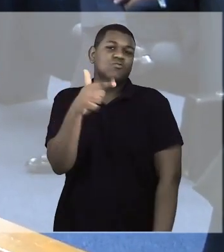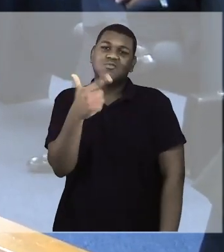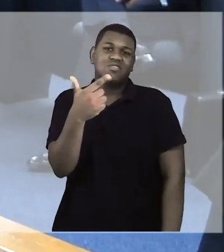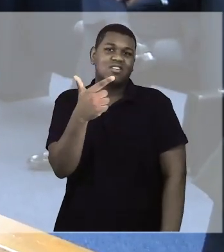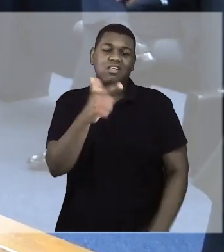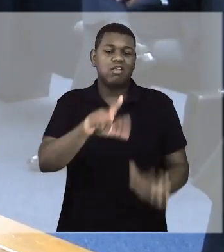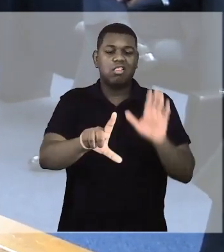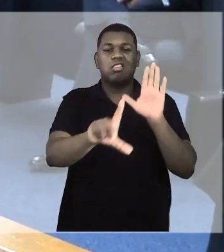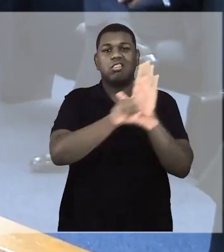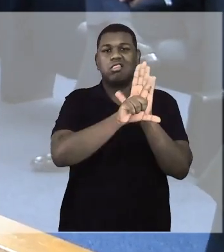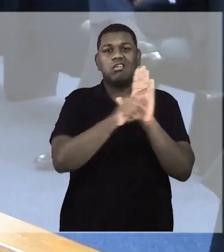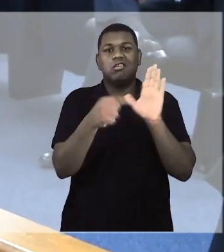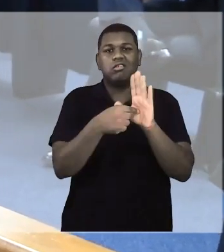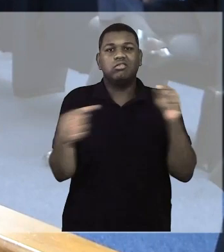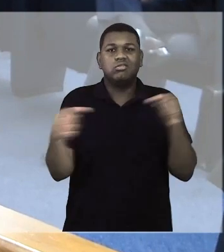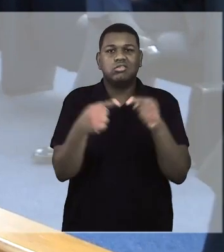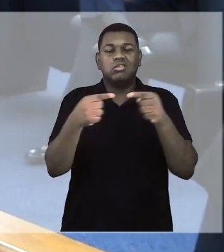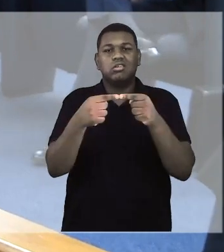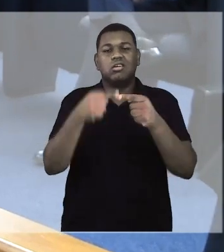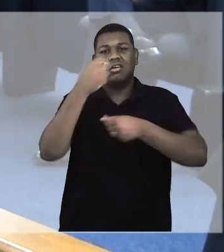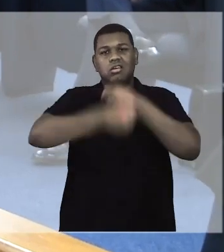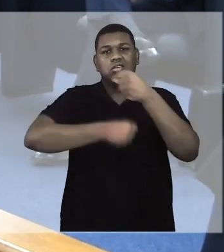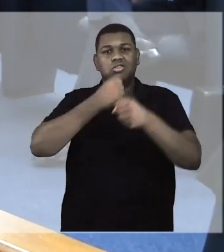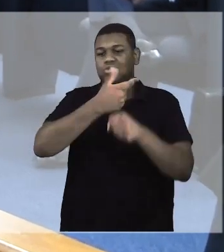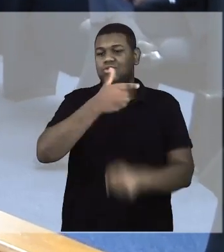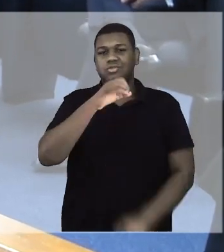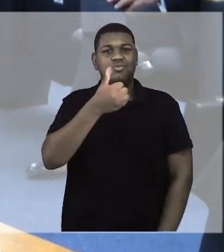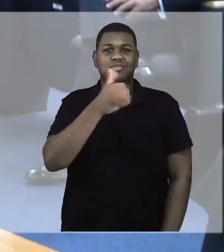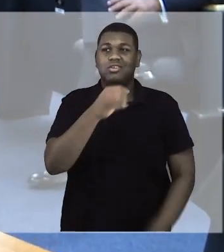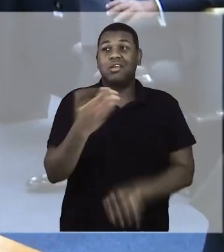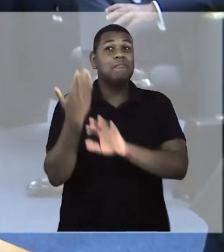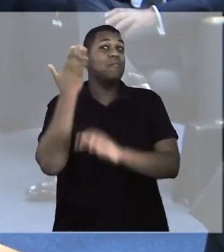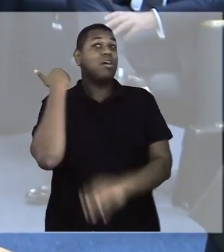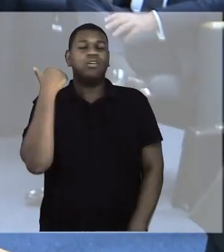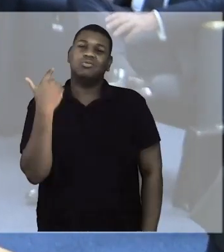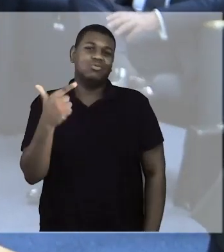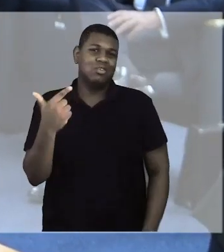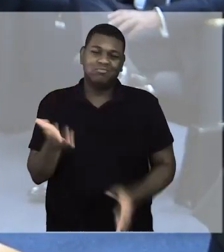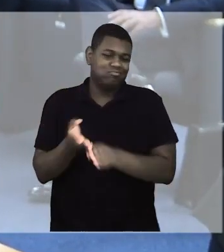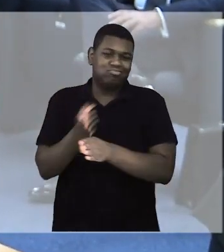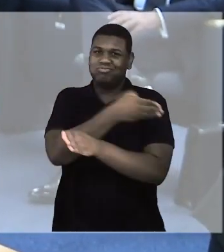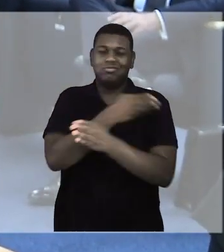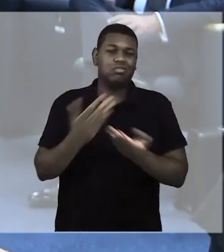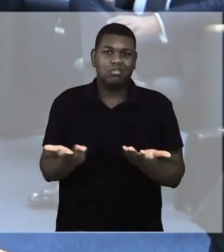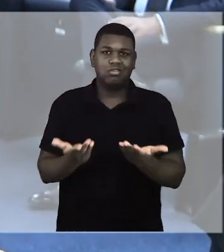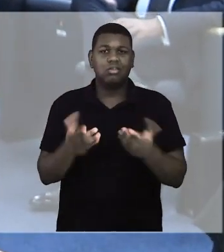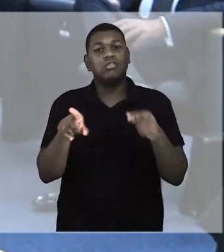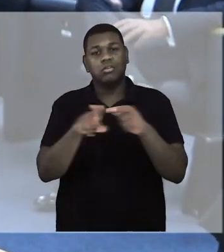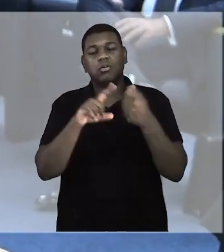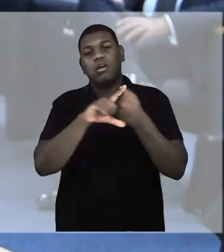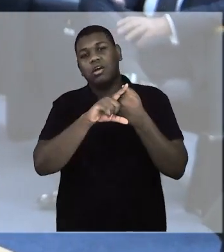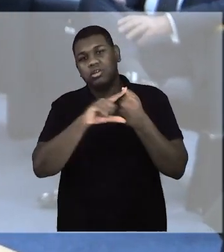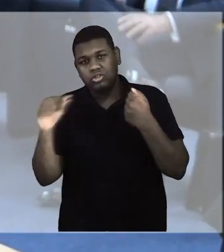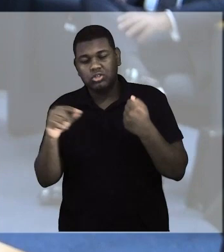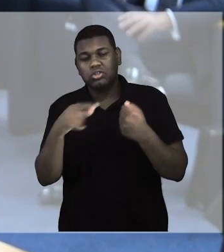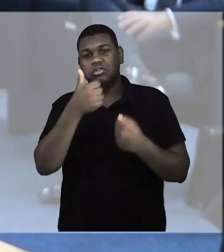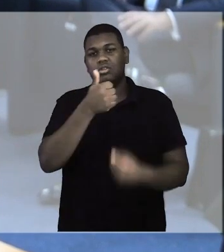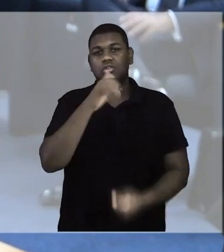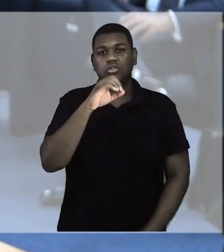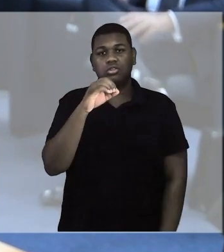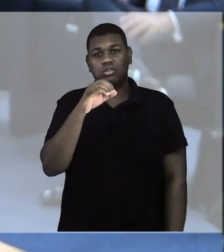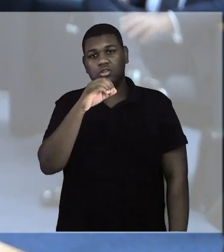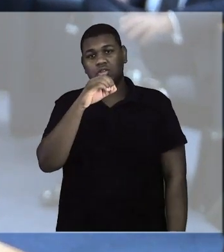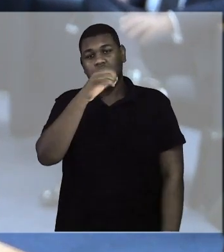de 2004, quando ainda não editada a Lei 12.234 de 2010, de 5 de maio de